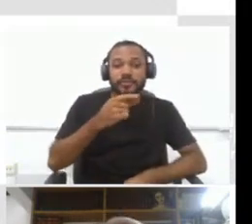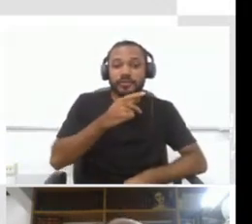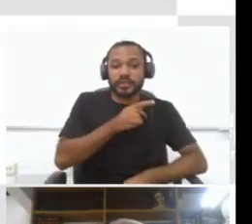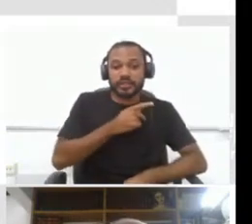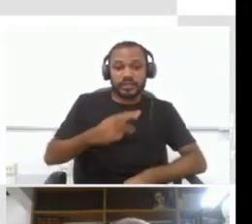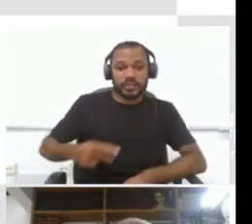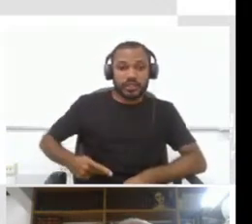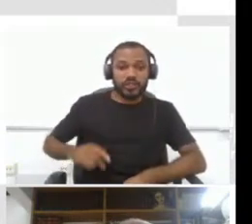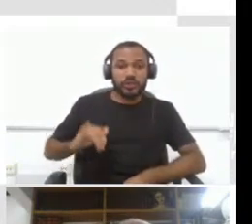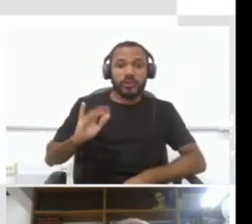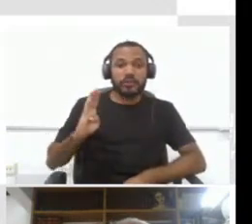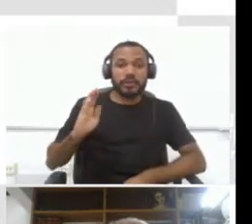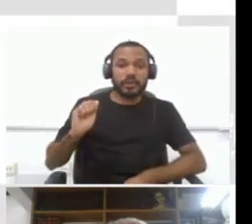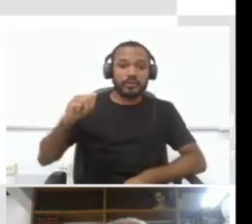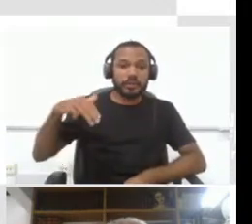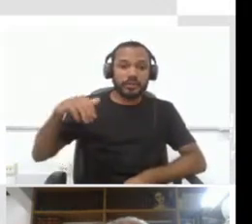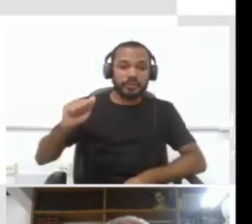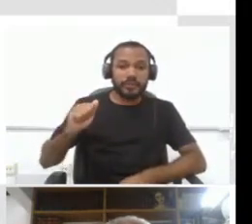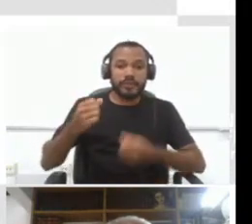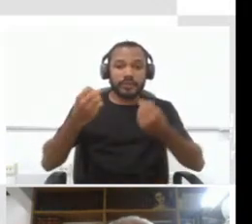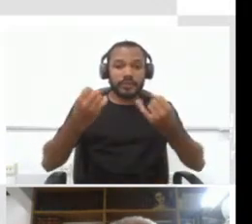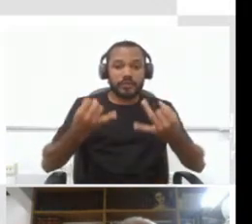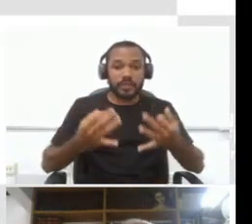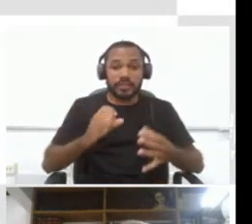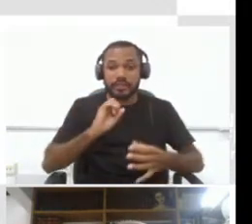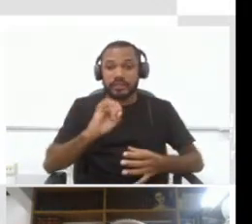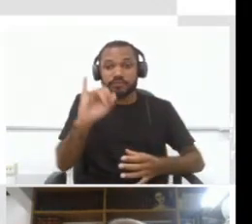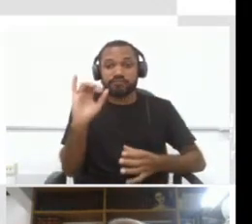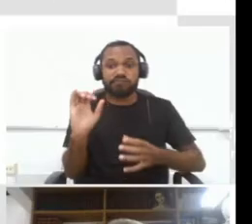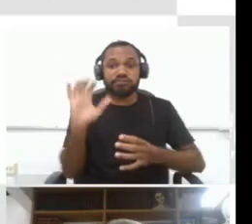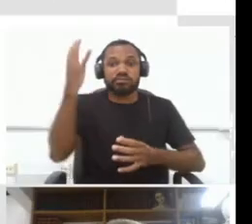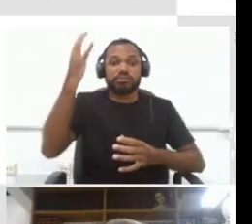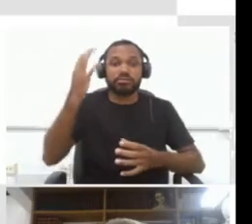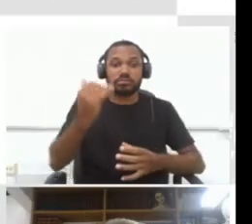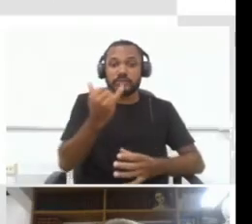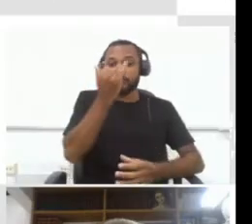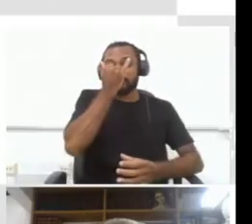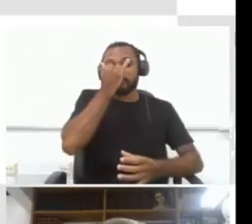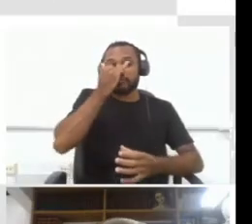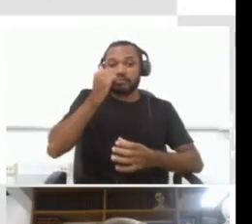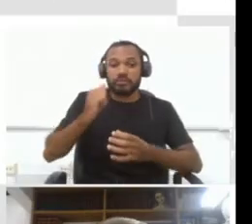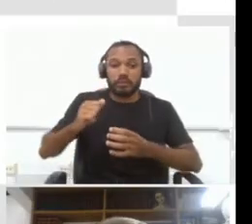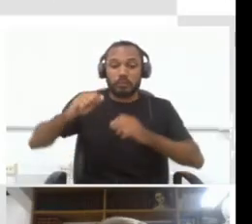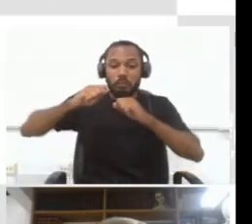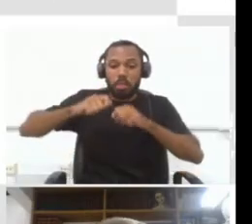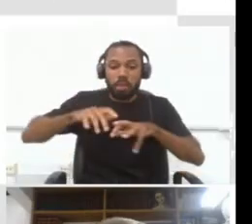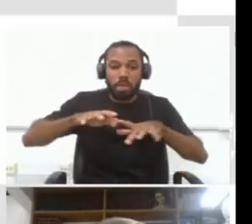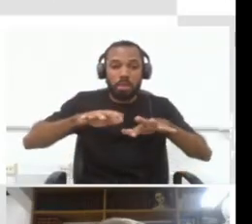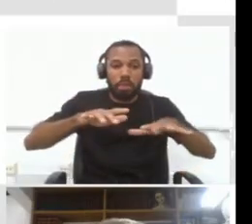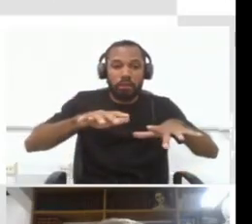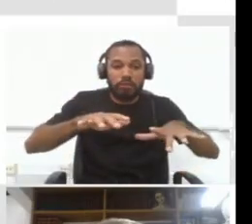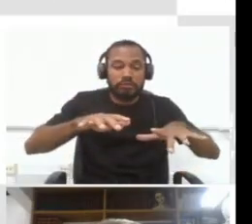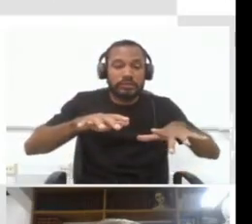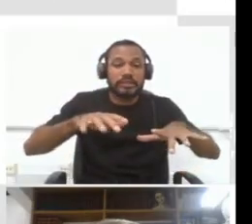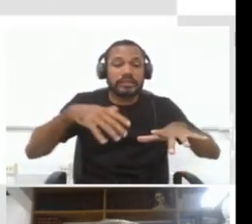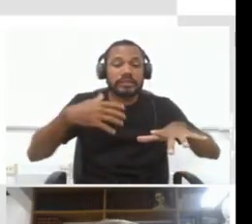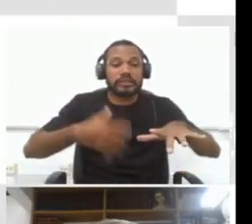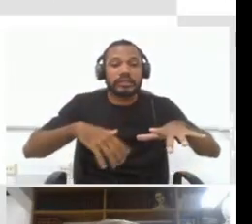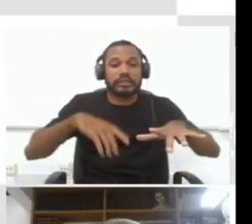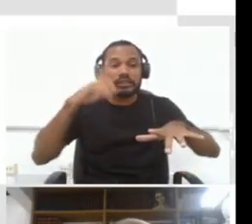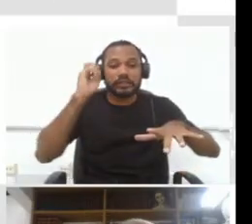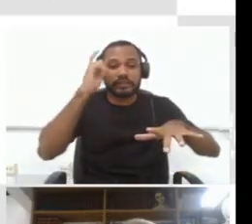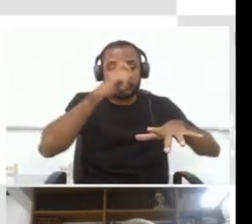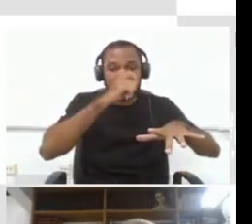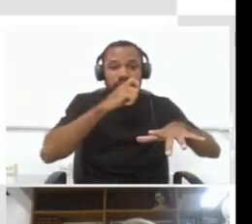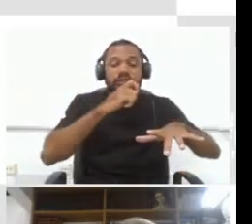acidente, o atendimento por via marítima levaria no mínimo 43 horas. Entendemos que existe um risco muito grande de, em caso de